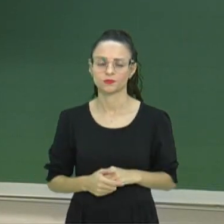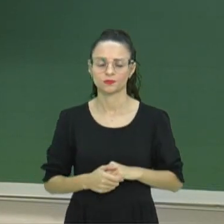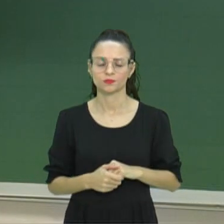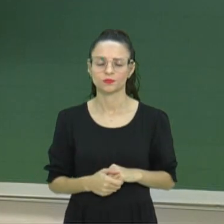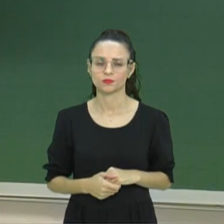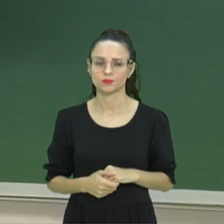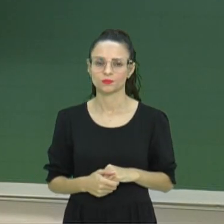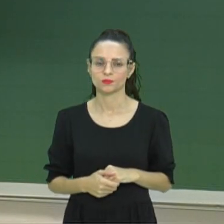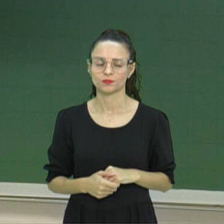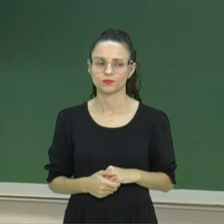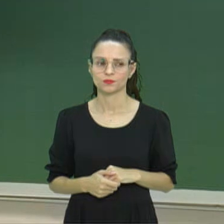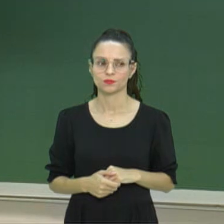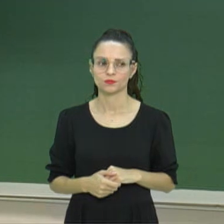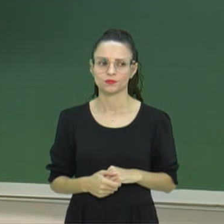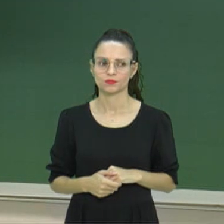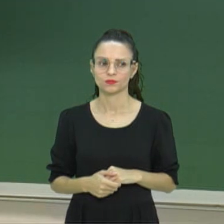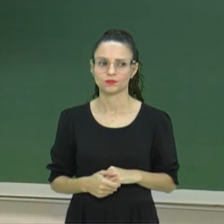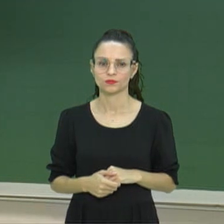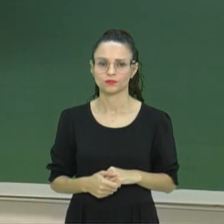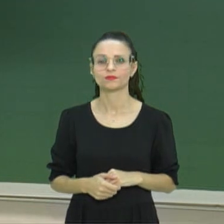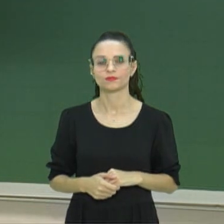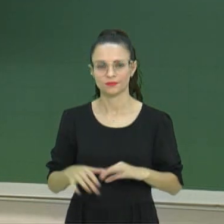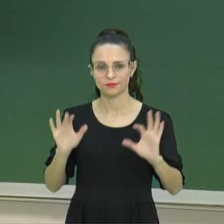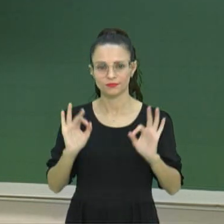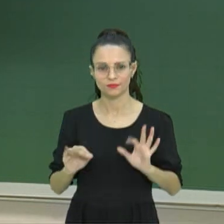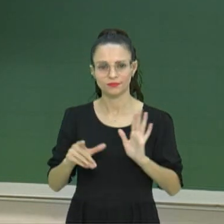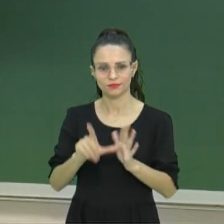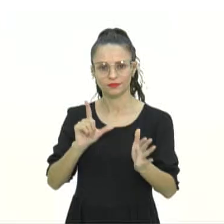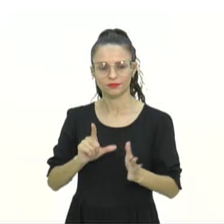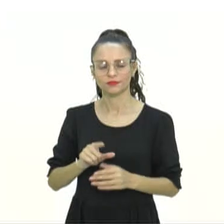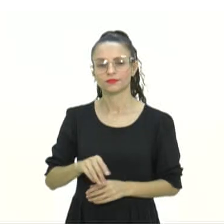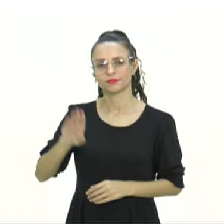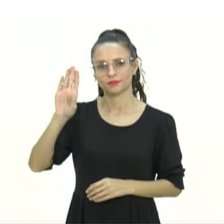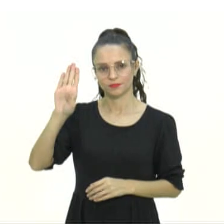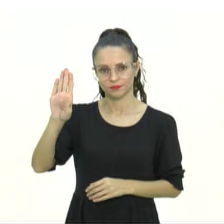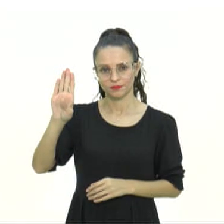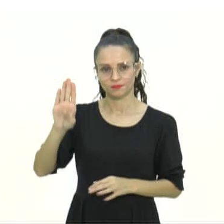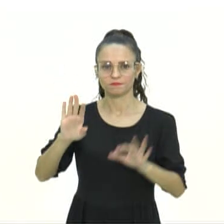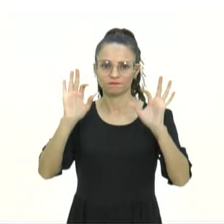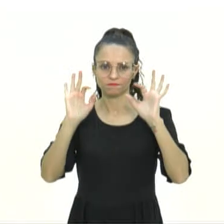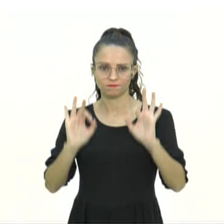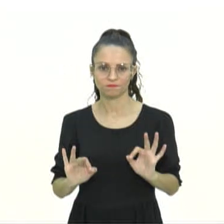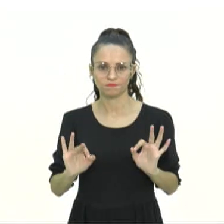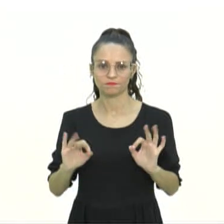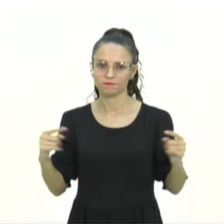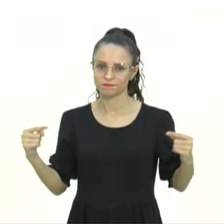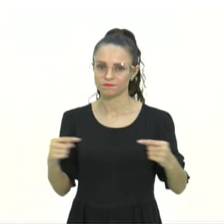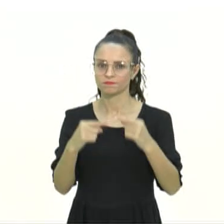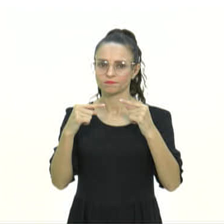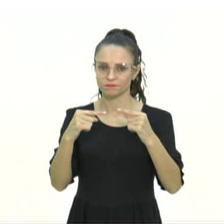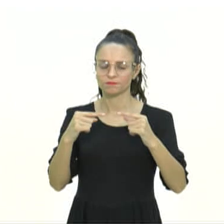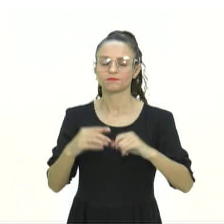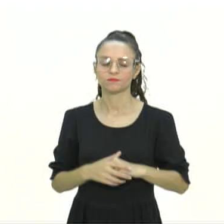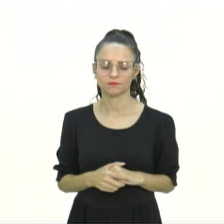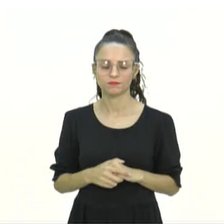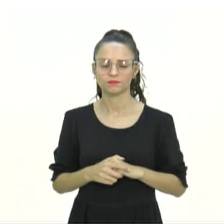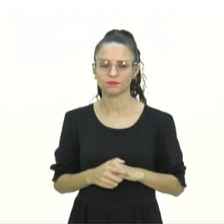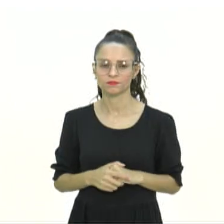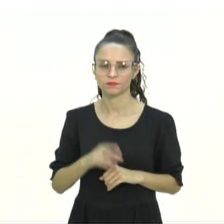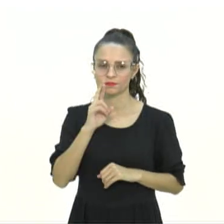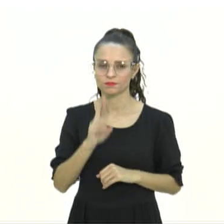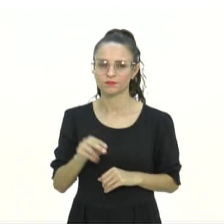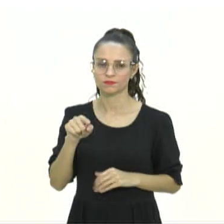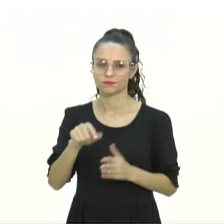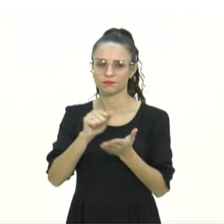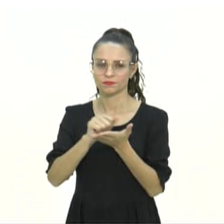sociais. Então, como já tínhamos falado, a letra B é a que está adequada como sendo a resposta